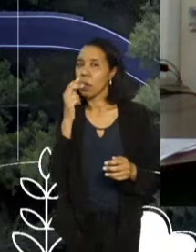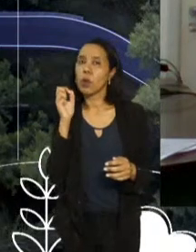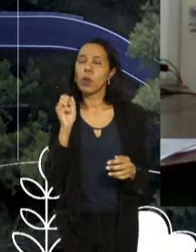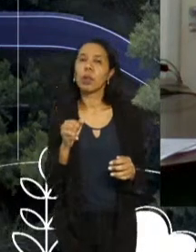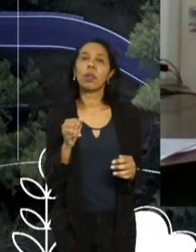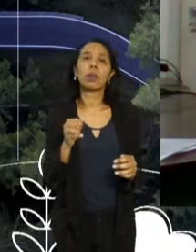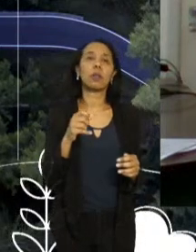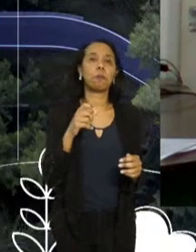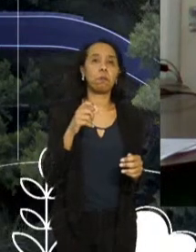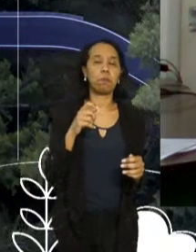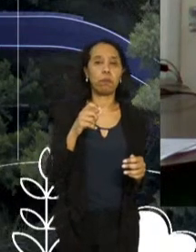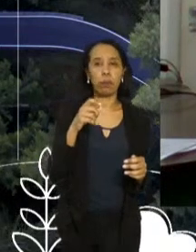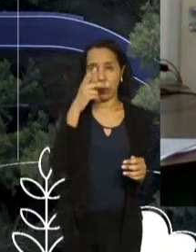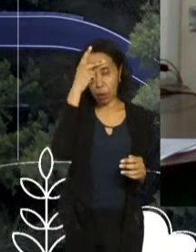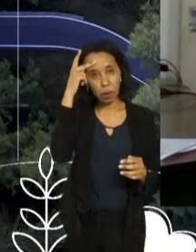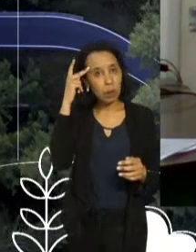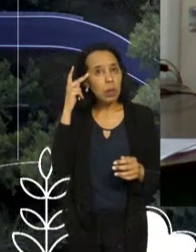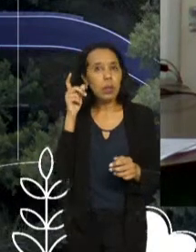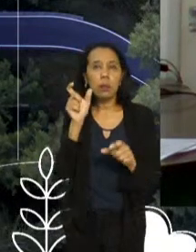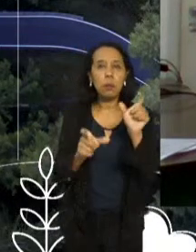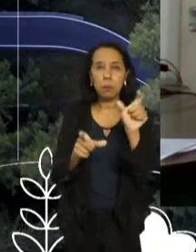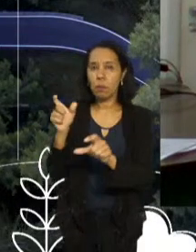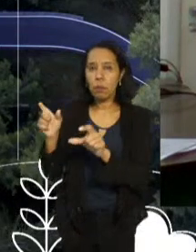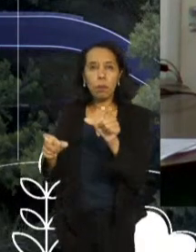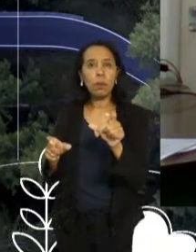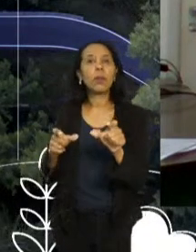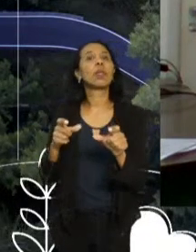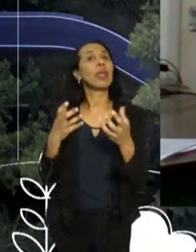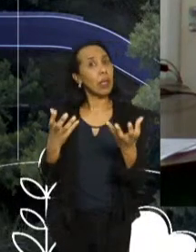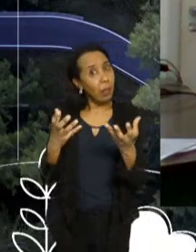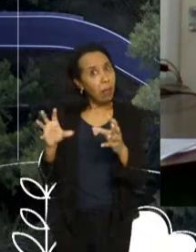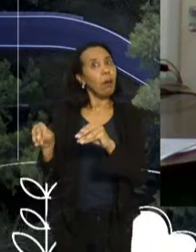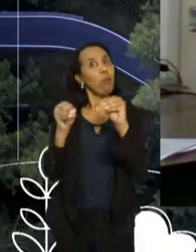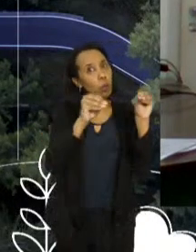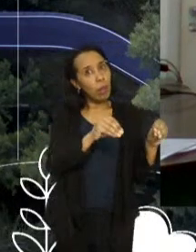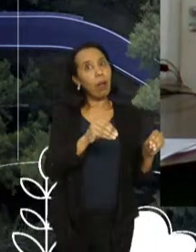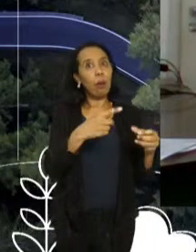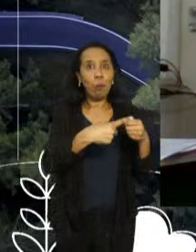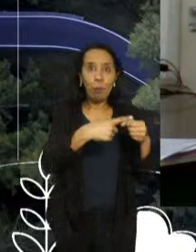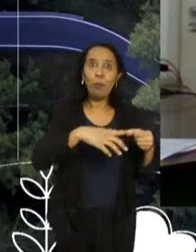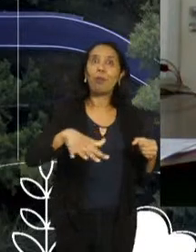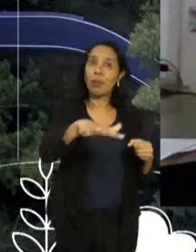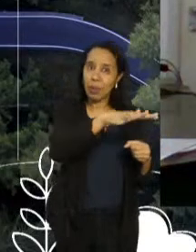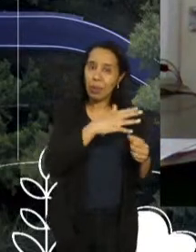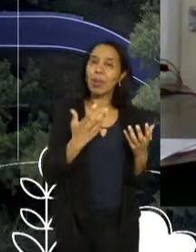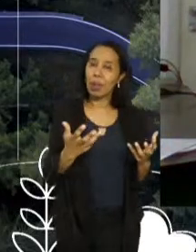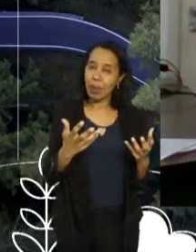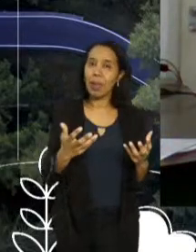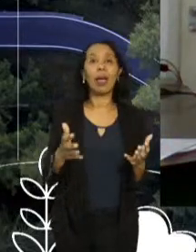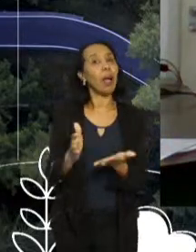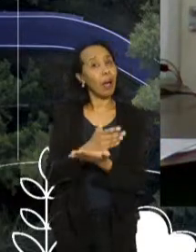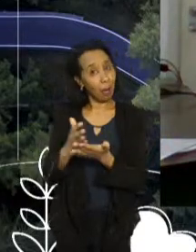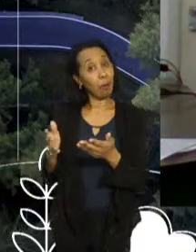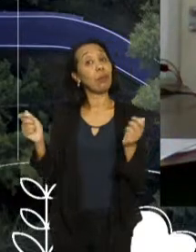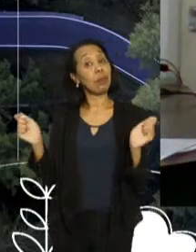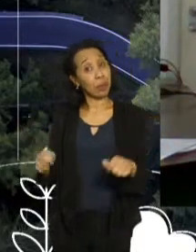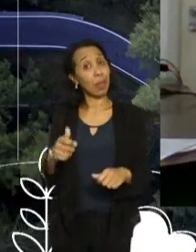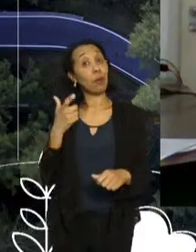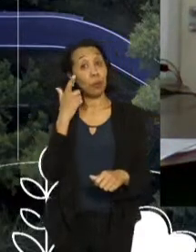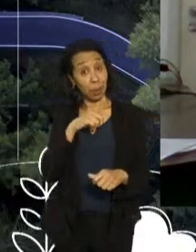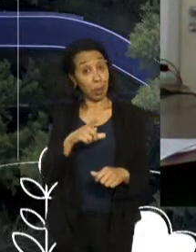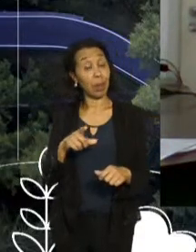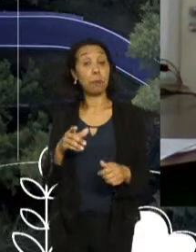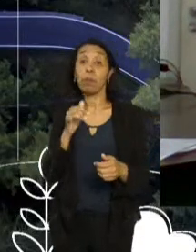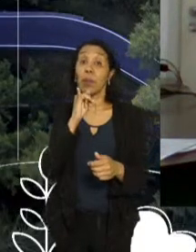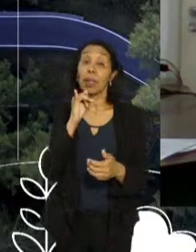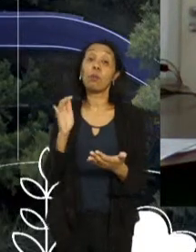que tem muita gente mudando para lugares porque pode, até algumas especialidades médicas,